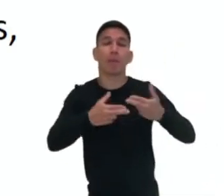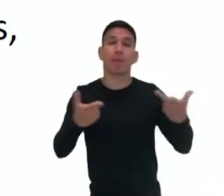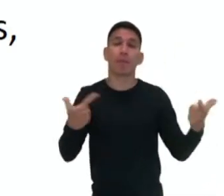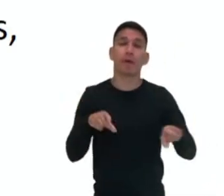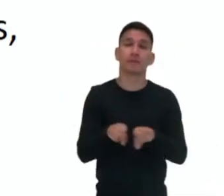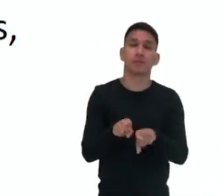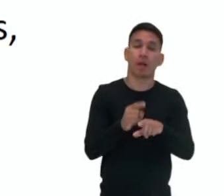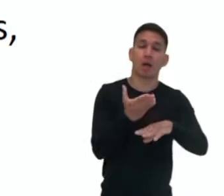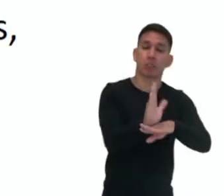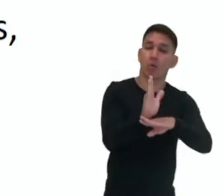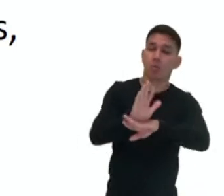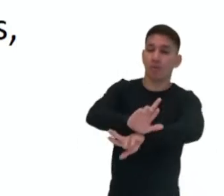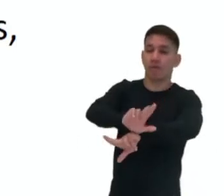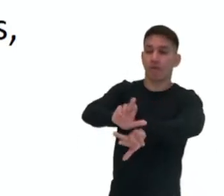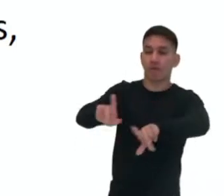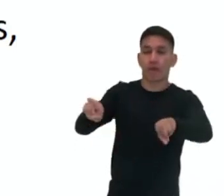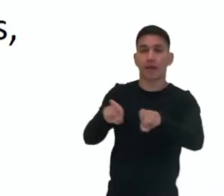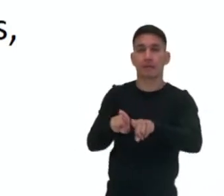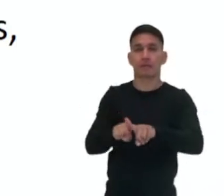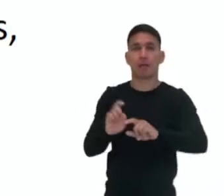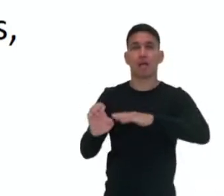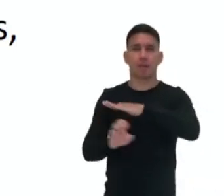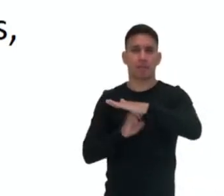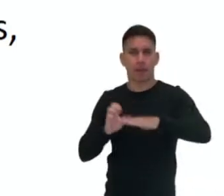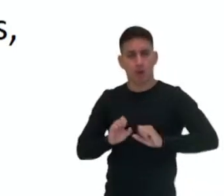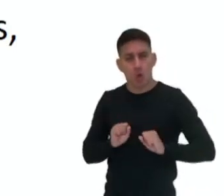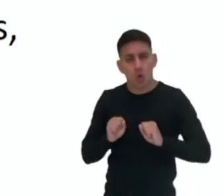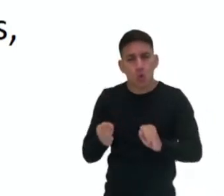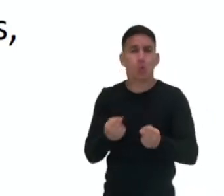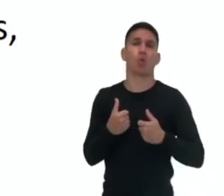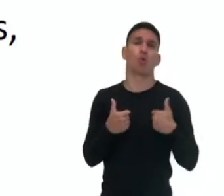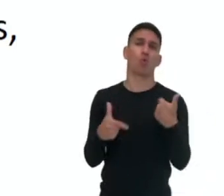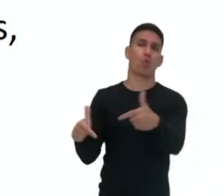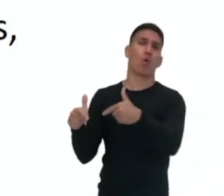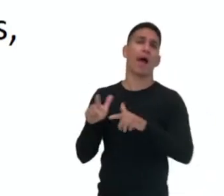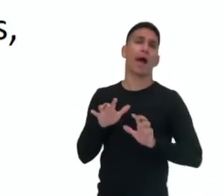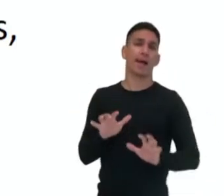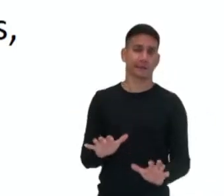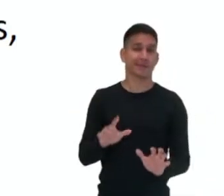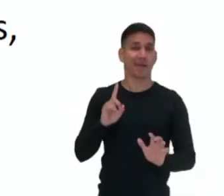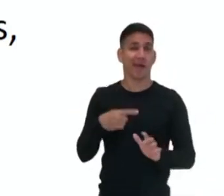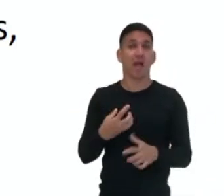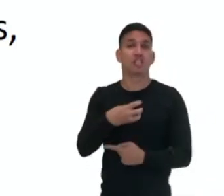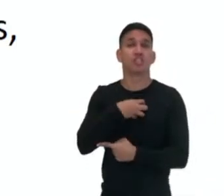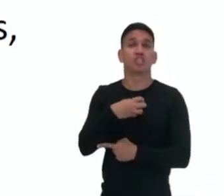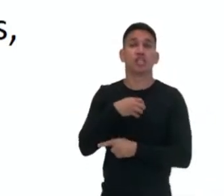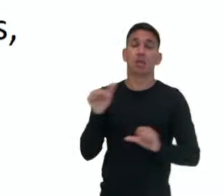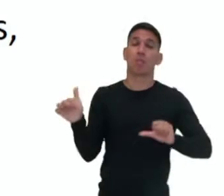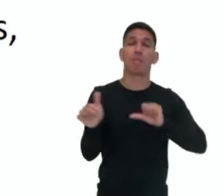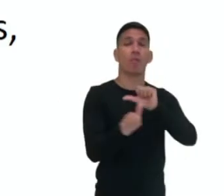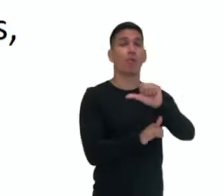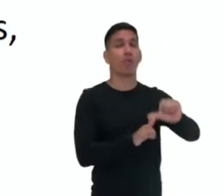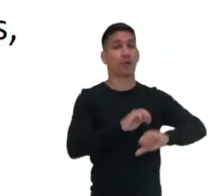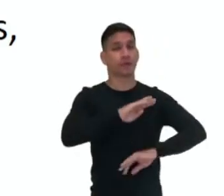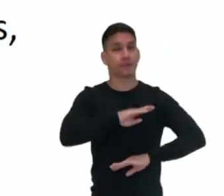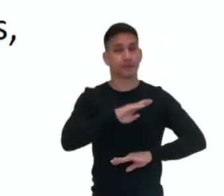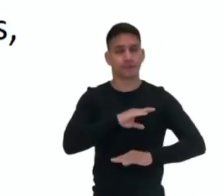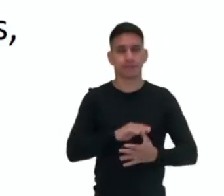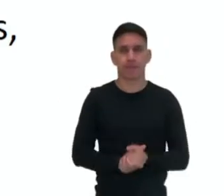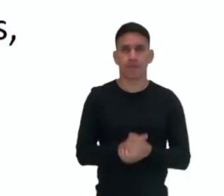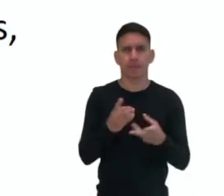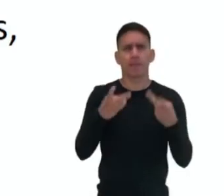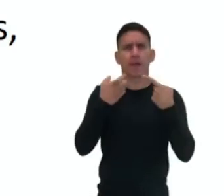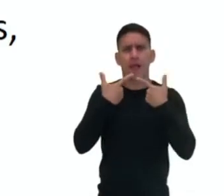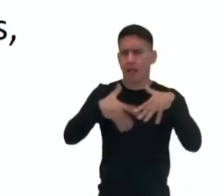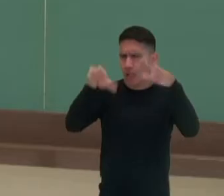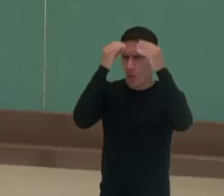organizações, reguladores e empresas que estão nessa luta. São algumas formas de reverter o cenário. Perceba a linguagem